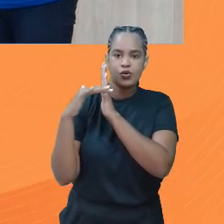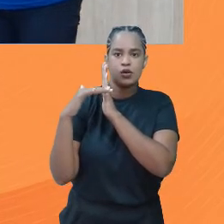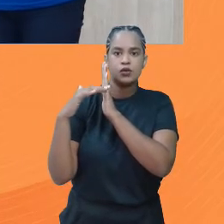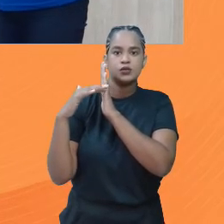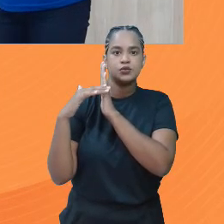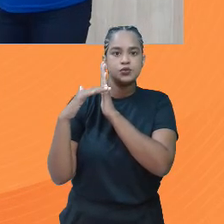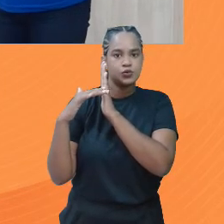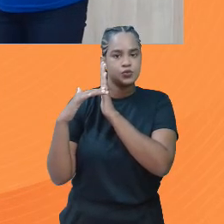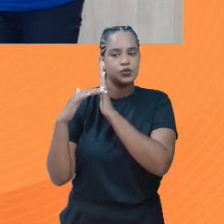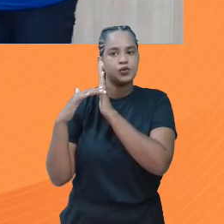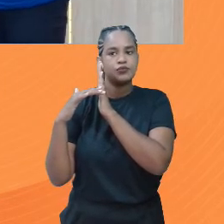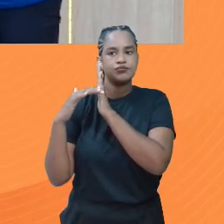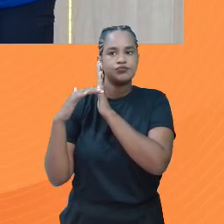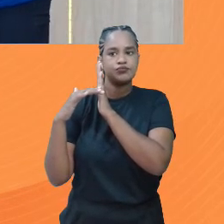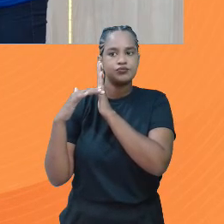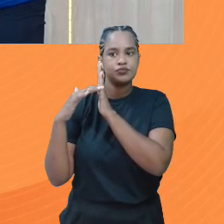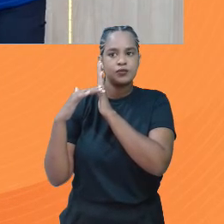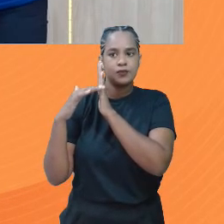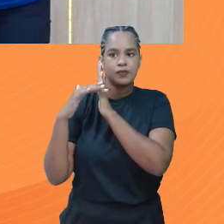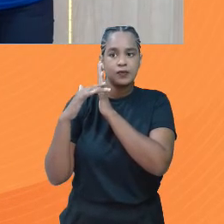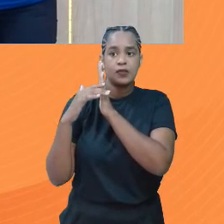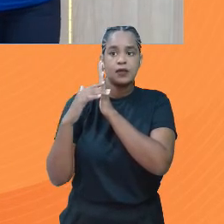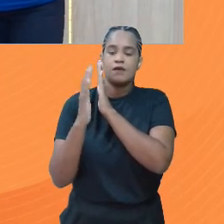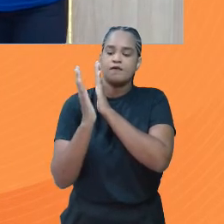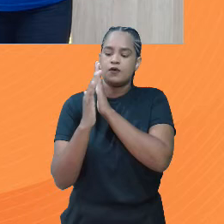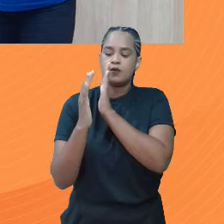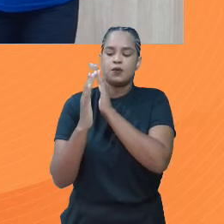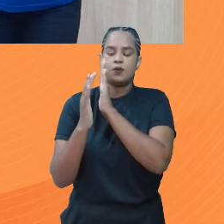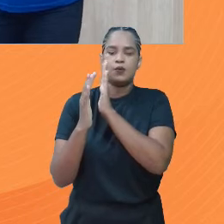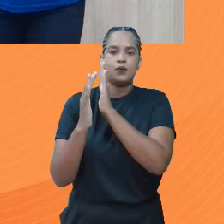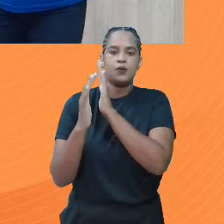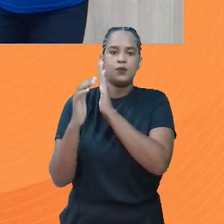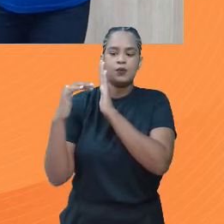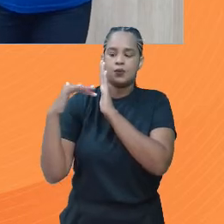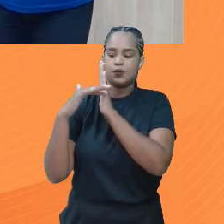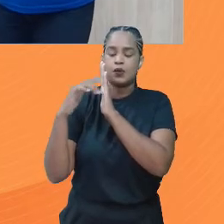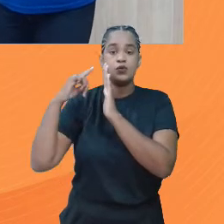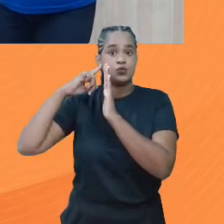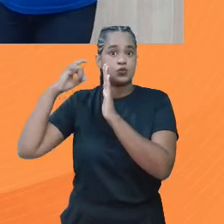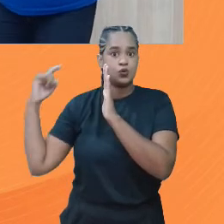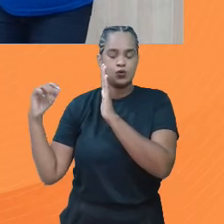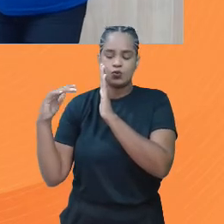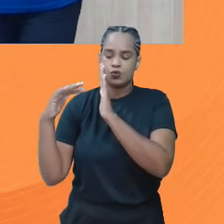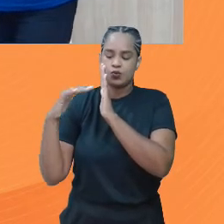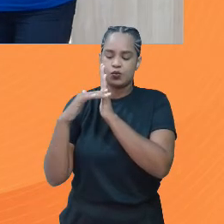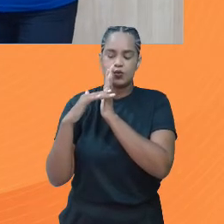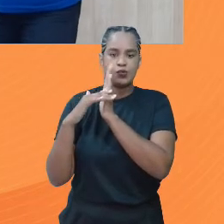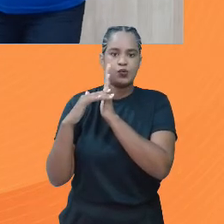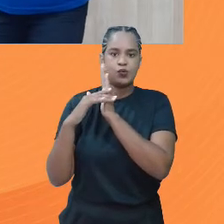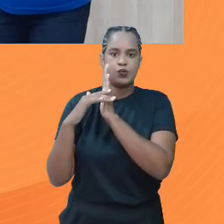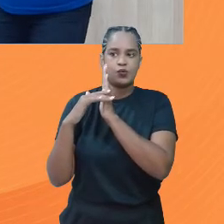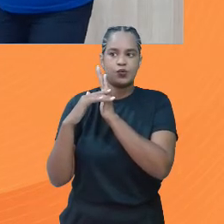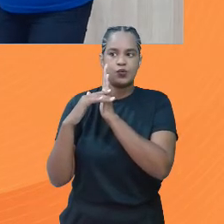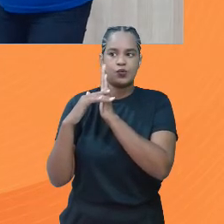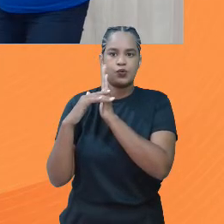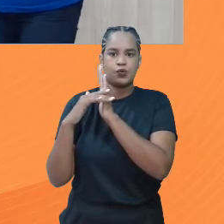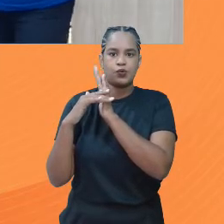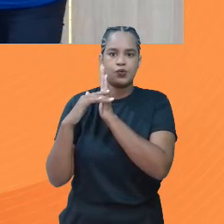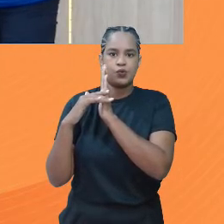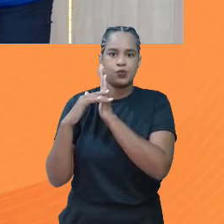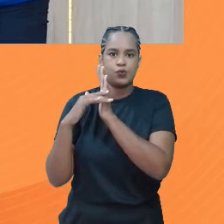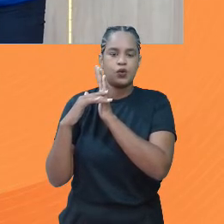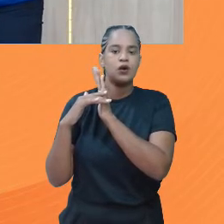som, né, ele faz esse tímpano vibrar, vamos prestar atenção, aí ao